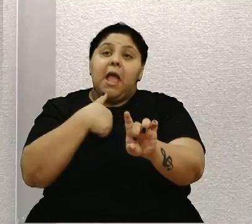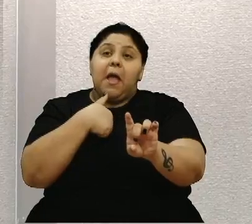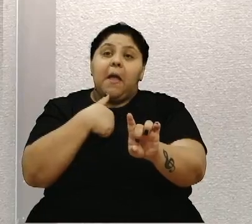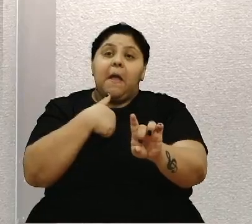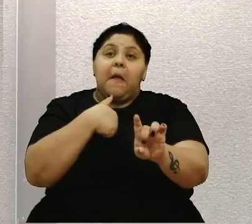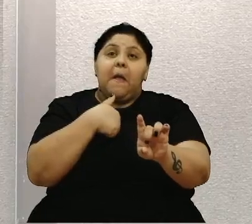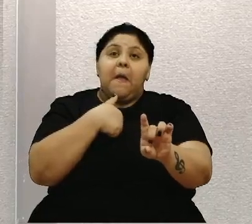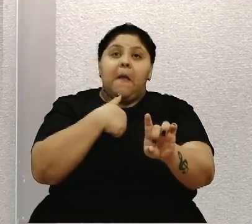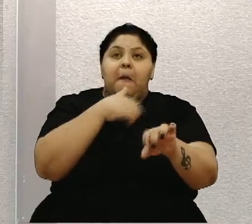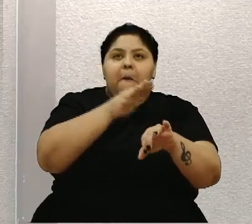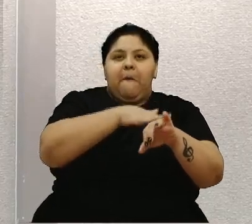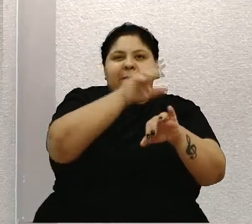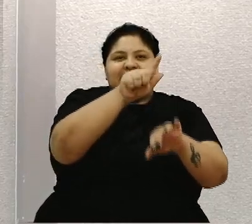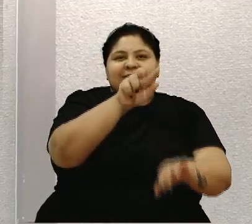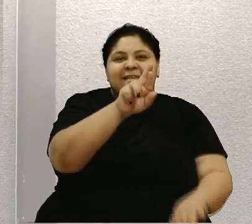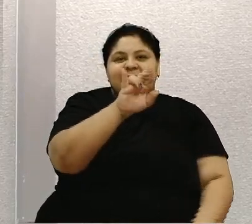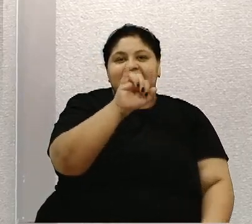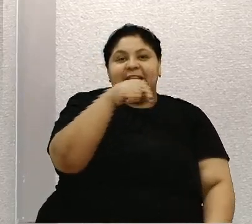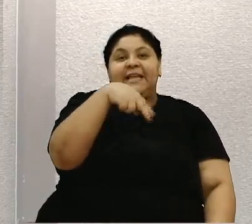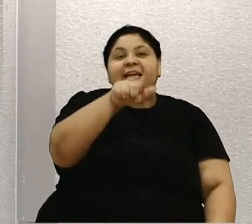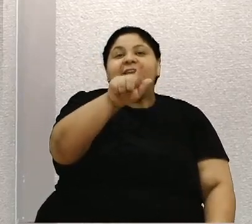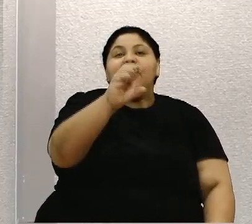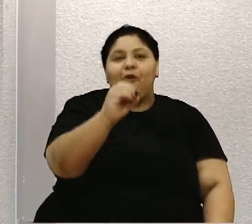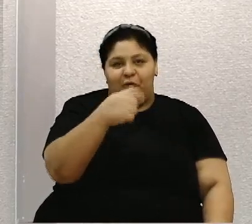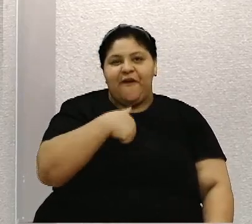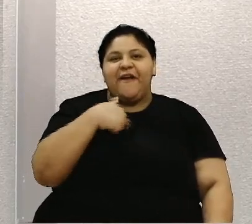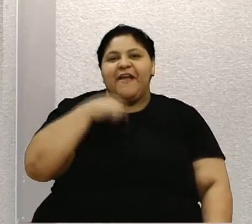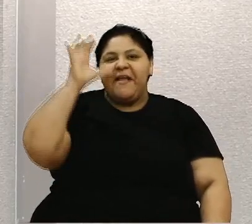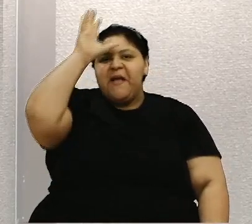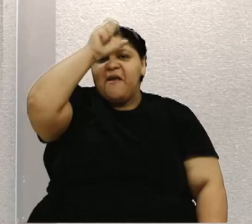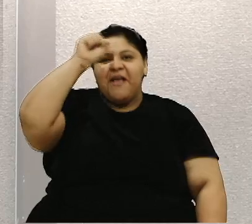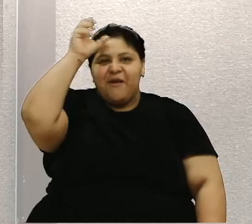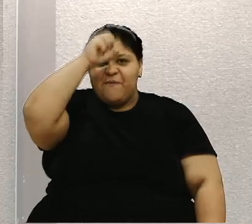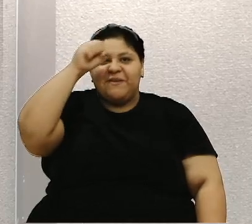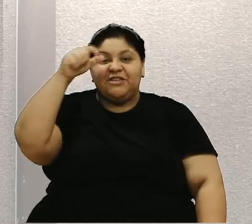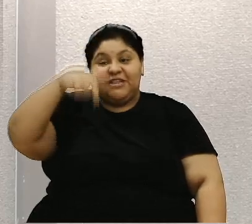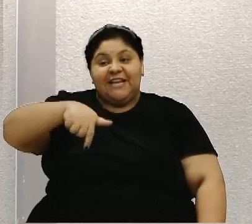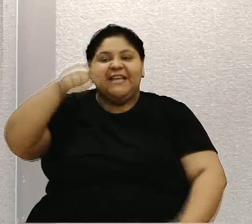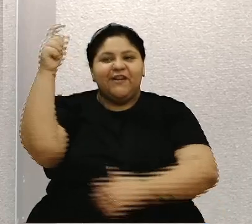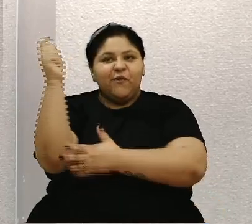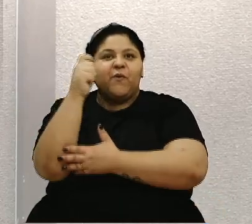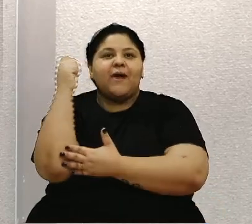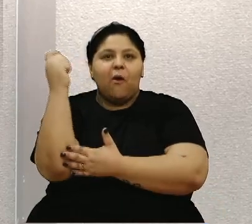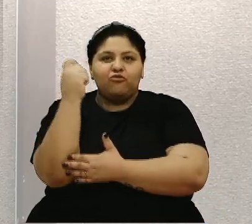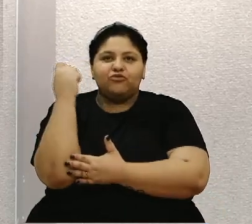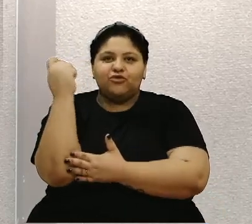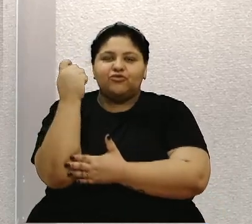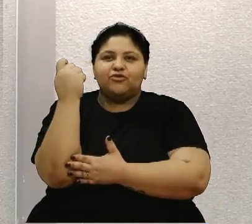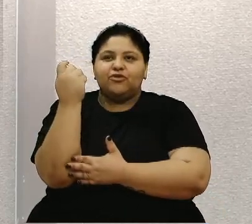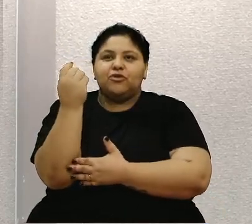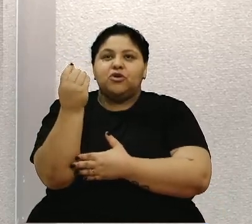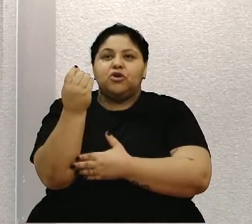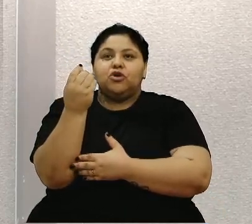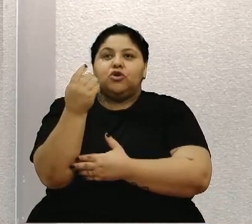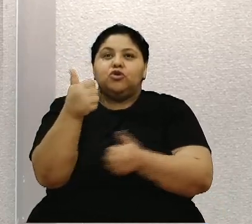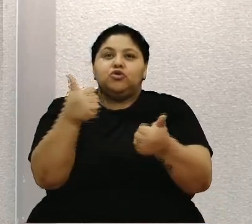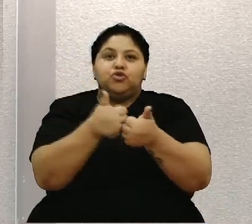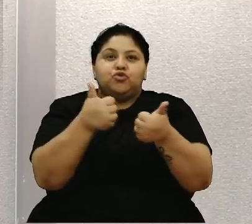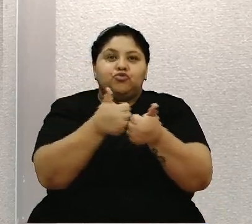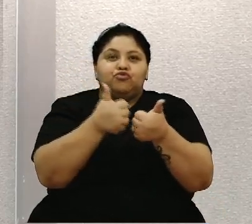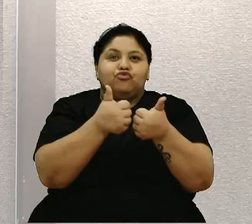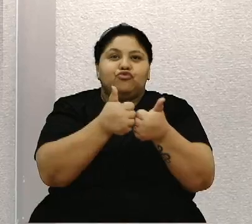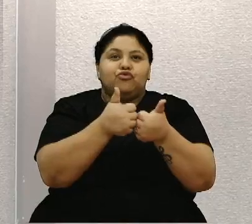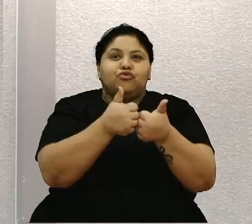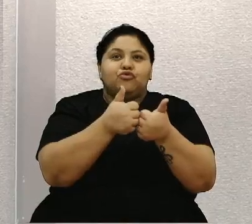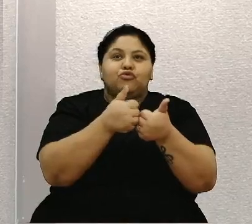gringo e eu aprendi as questões gaudérias, gaúchas, com o tio Solito nas festas que nós tínhamos da